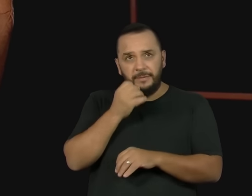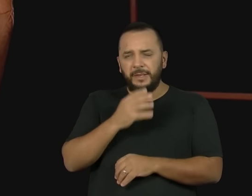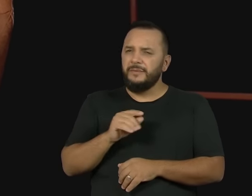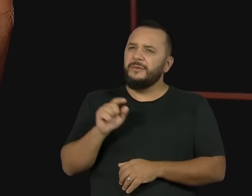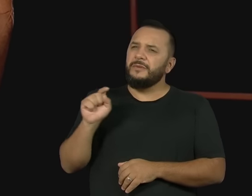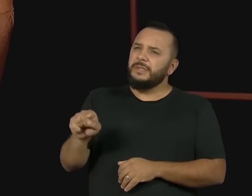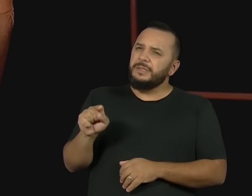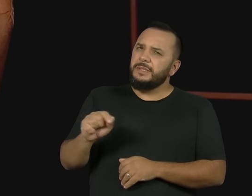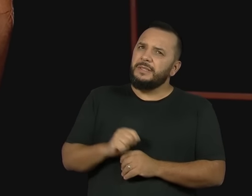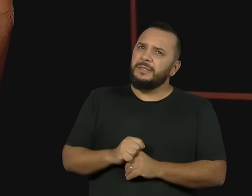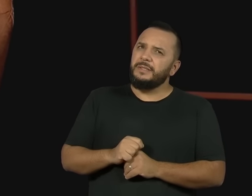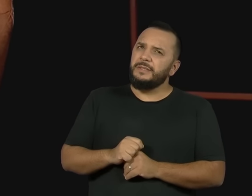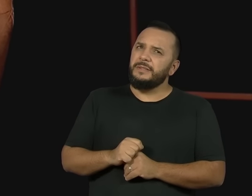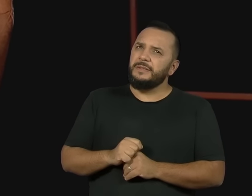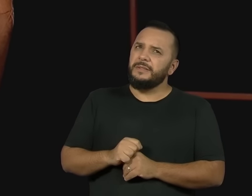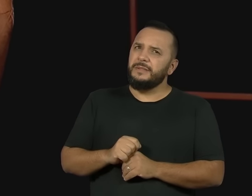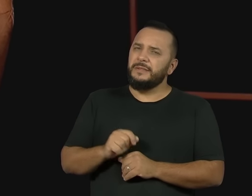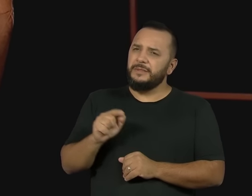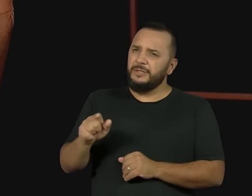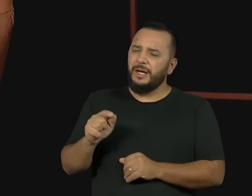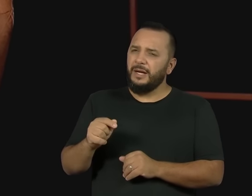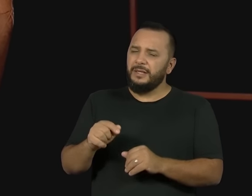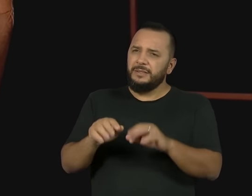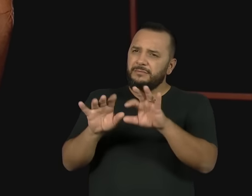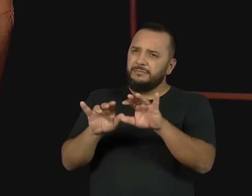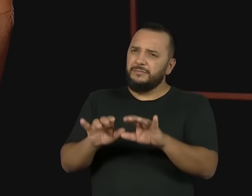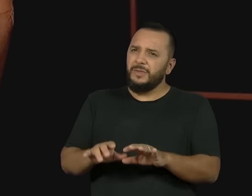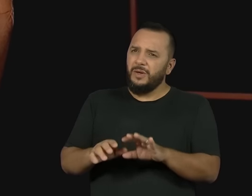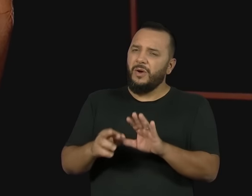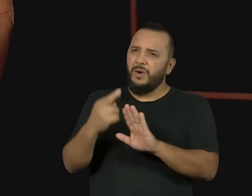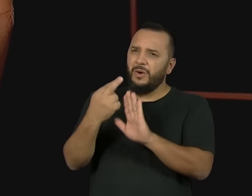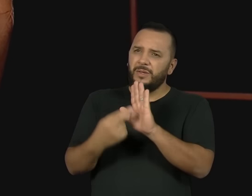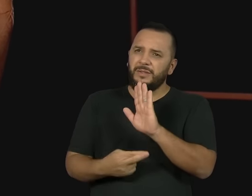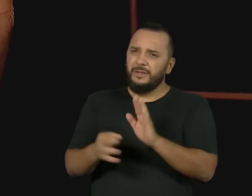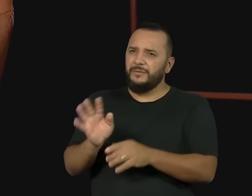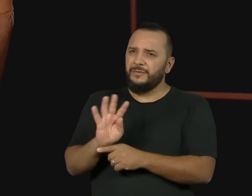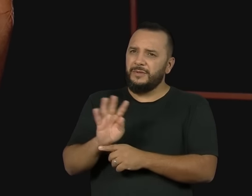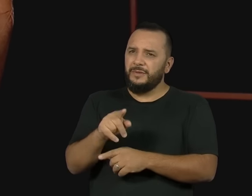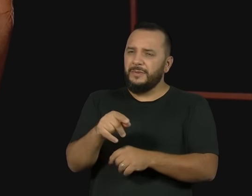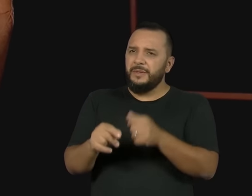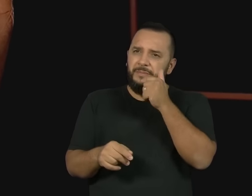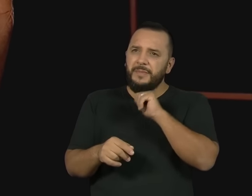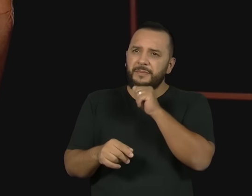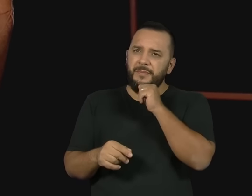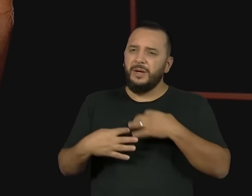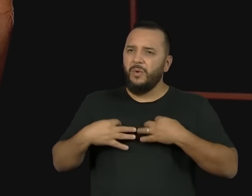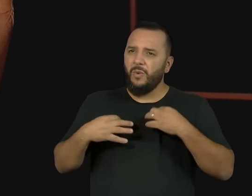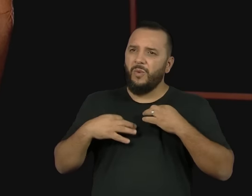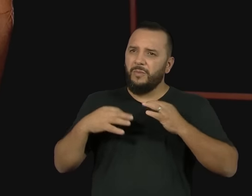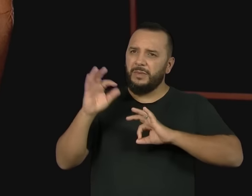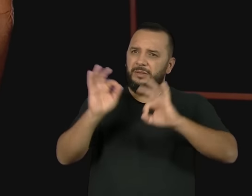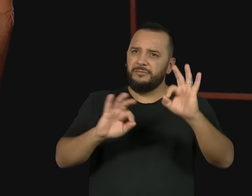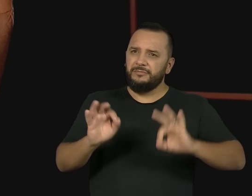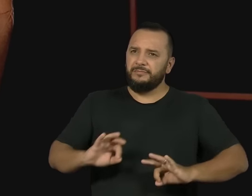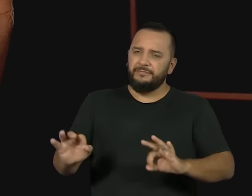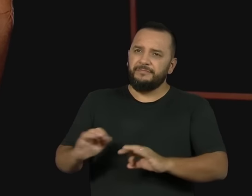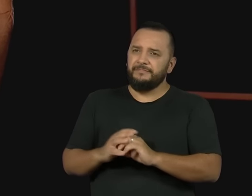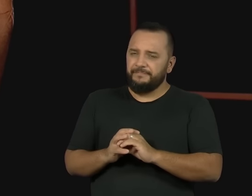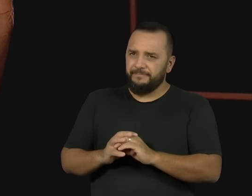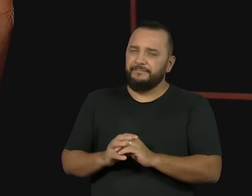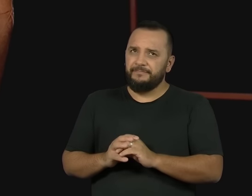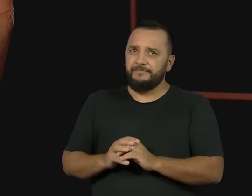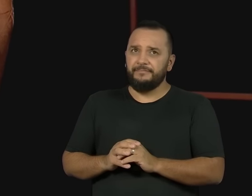você não fica como roteirista e mamãe como figurinista de